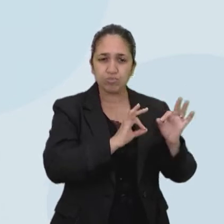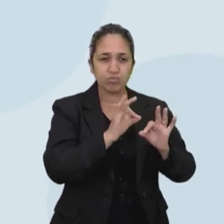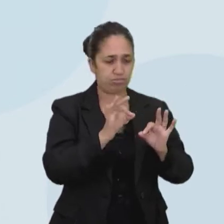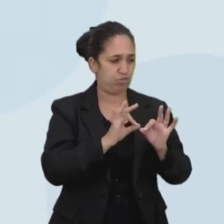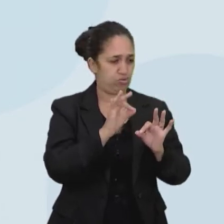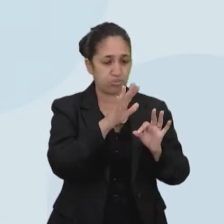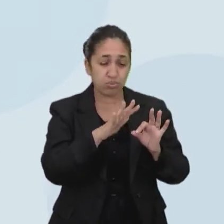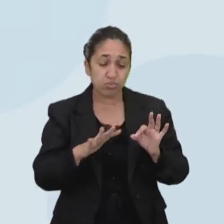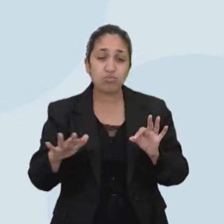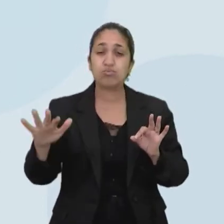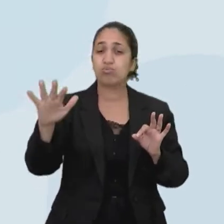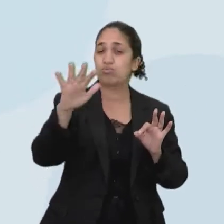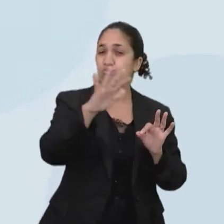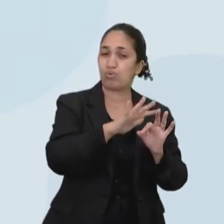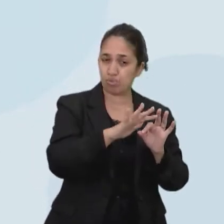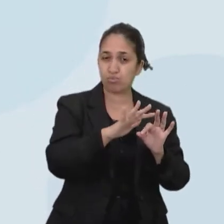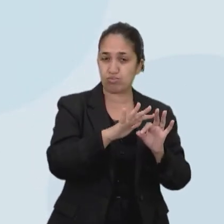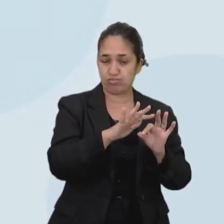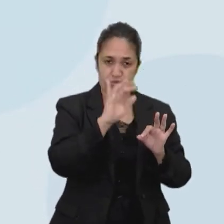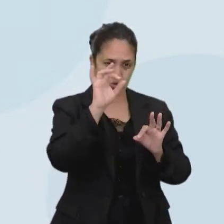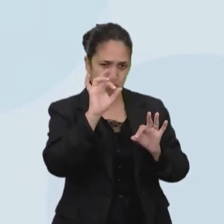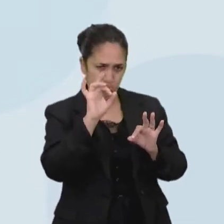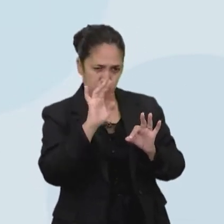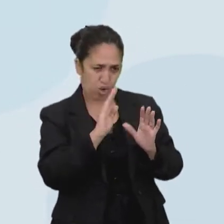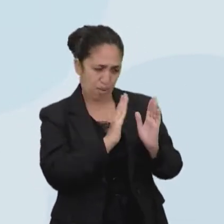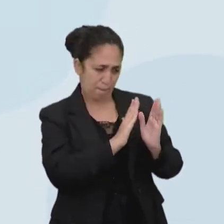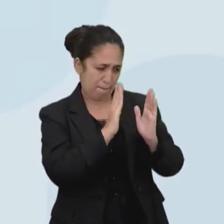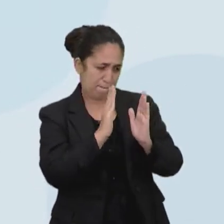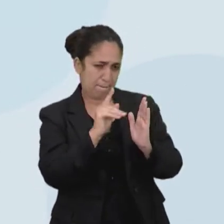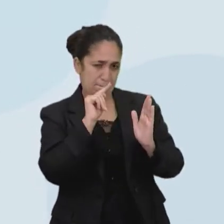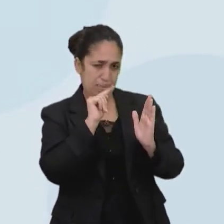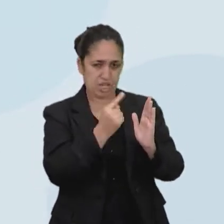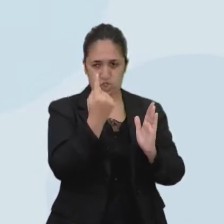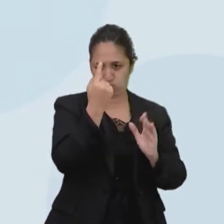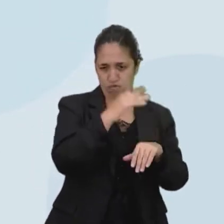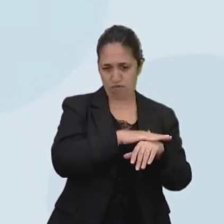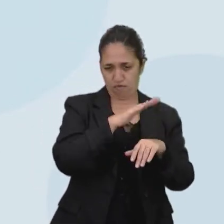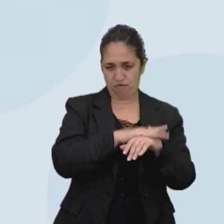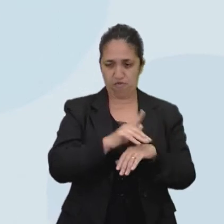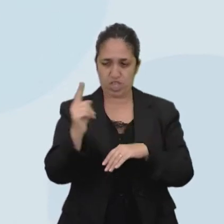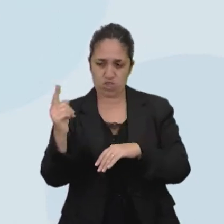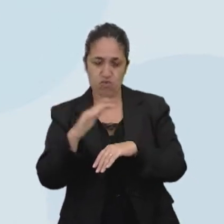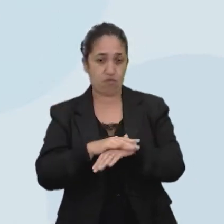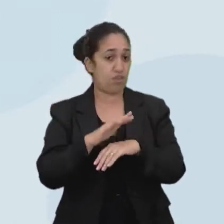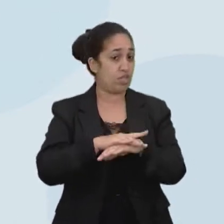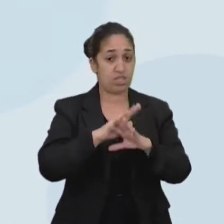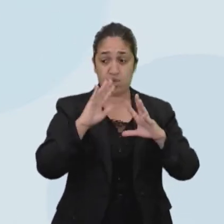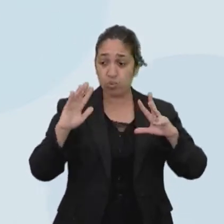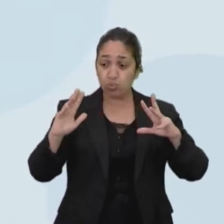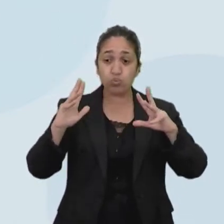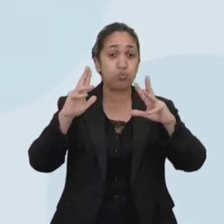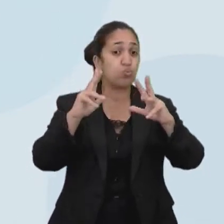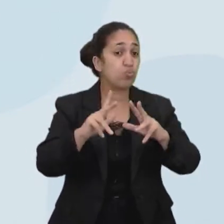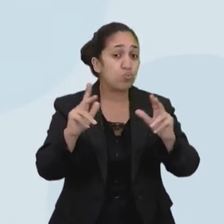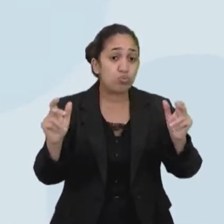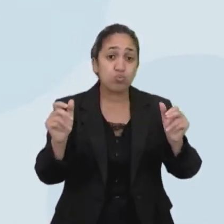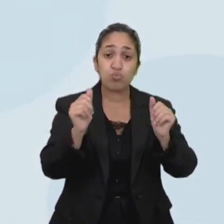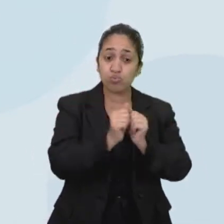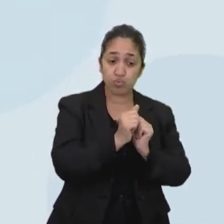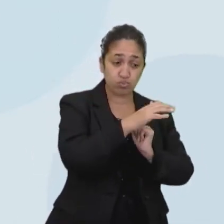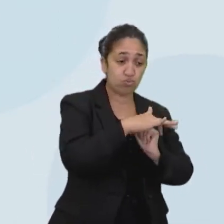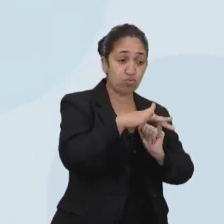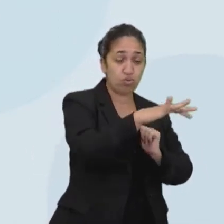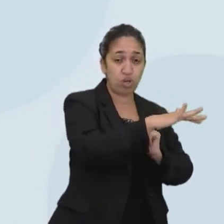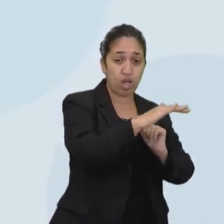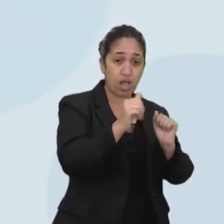é um todo, não é só aquela parte de que um fez ou que o outro fez. todas as partes que os estudantes